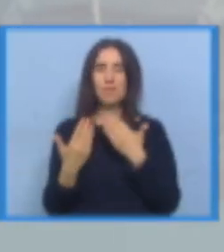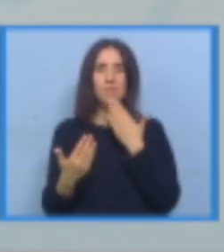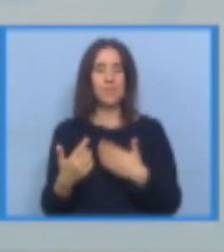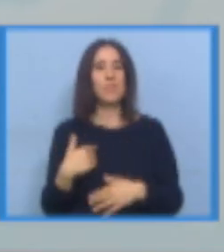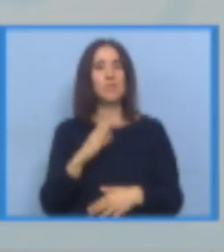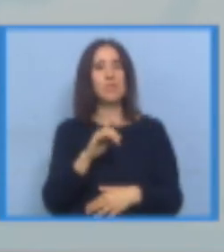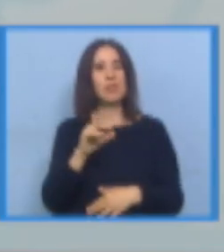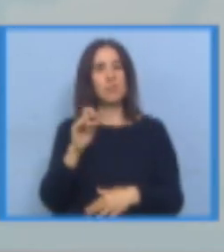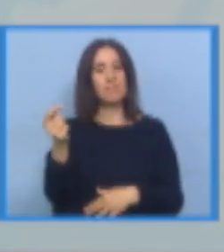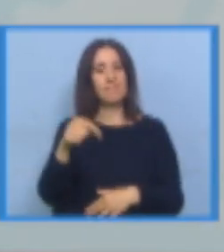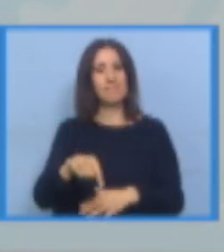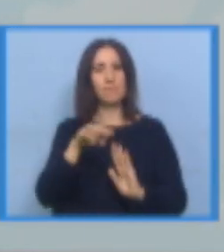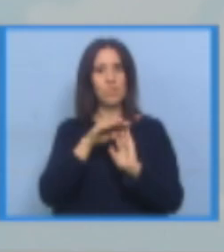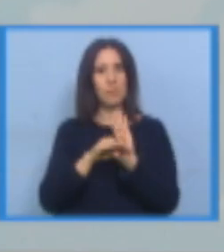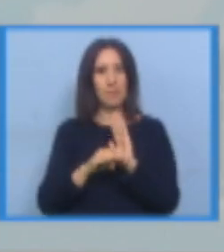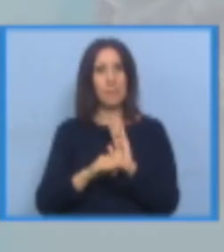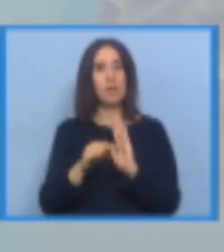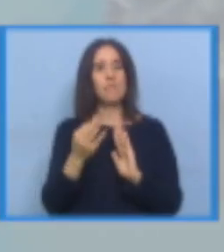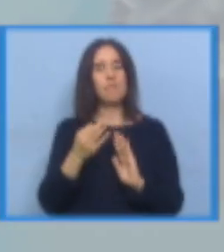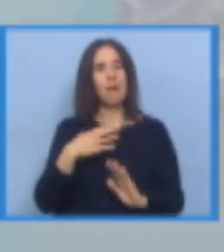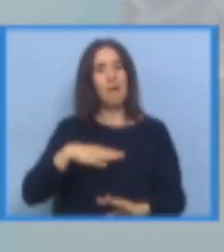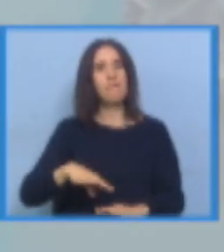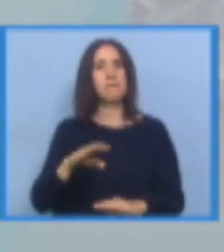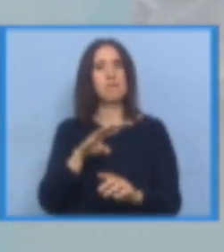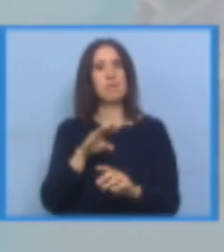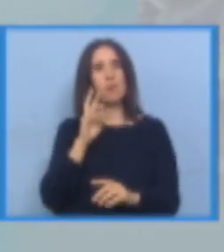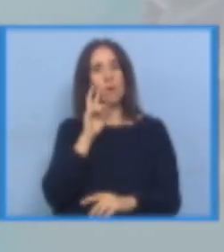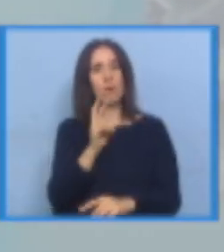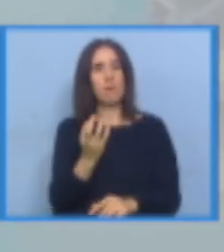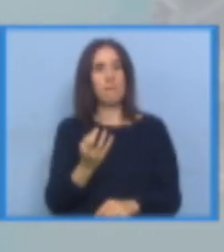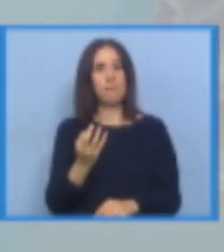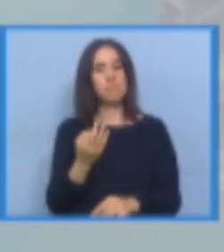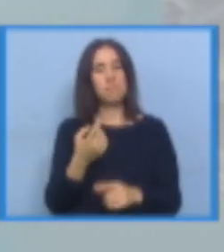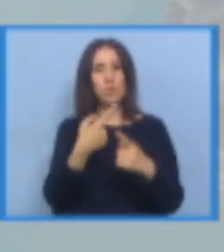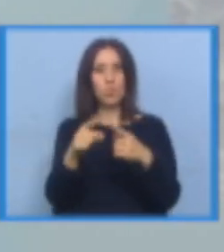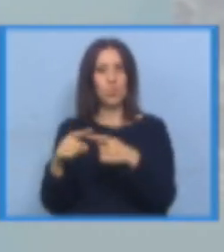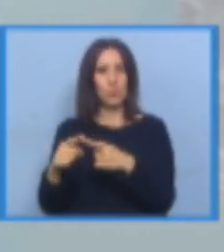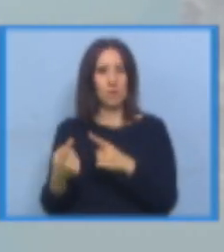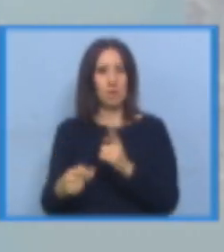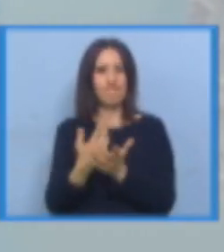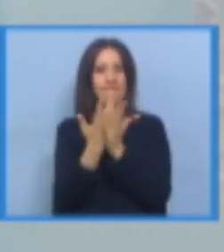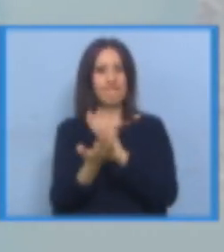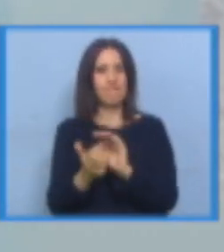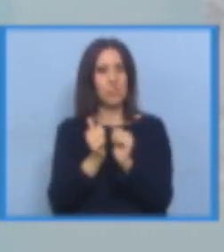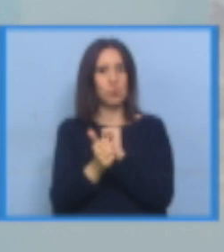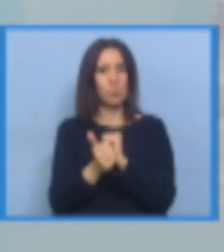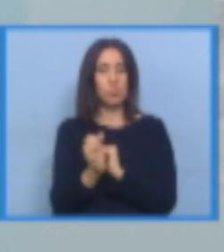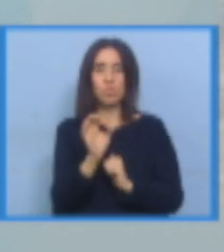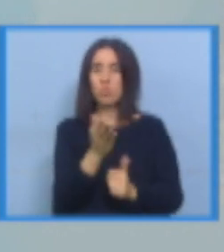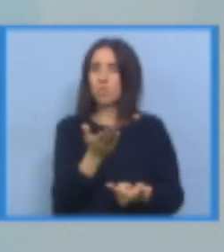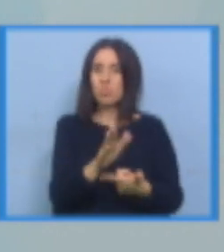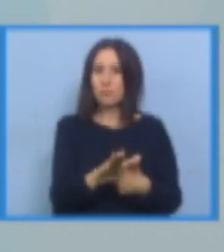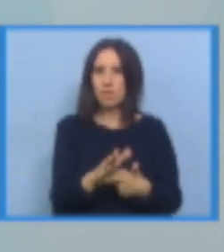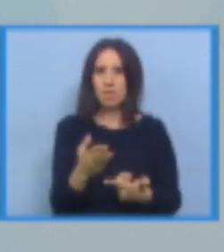Lima, por ter estado aqui neste programa, onde quisemos olhar, enfim, outras circunstâncias que o desporto sugere,